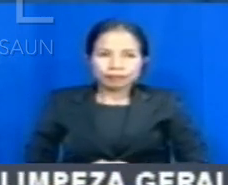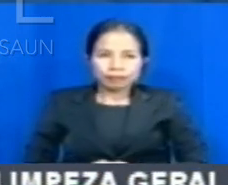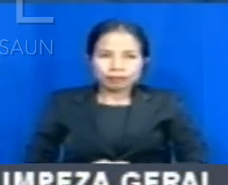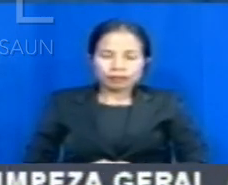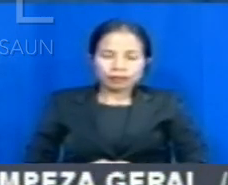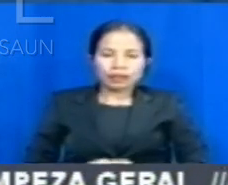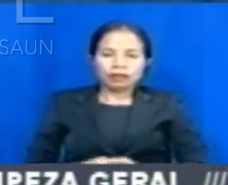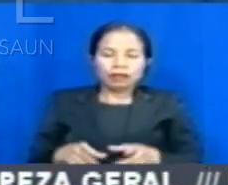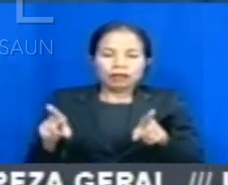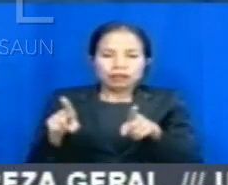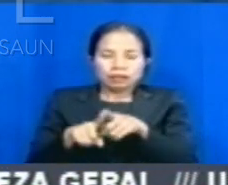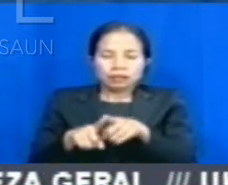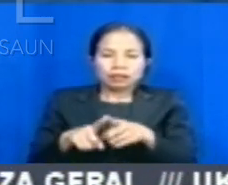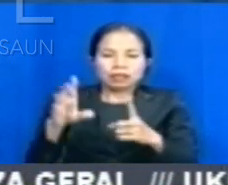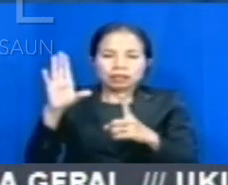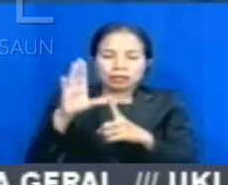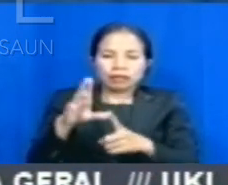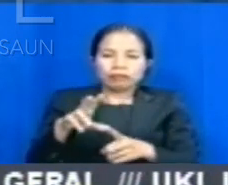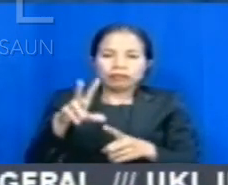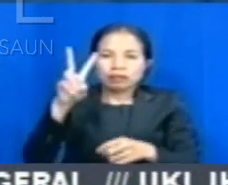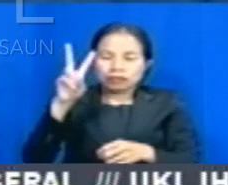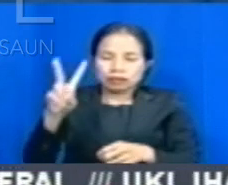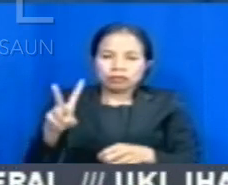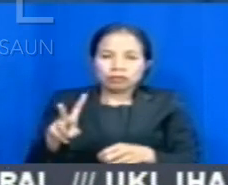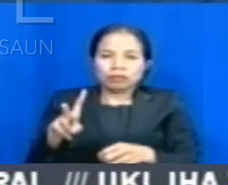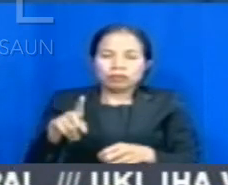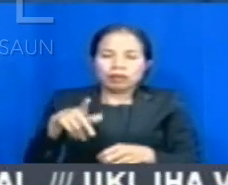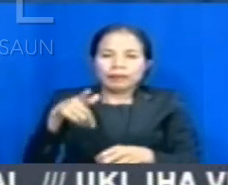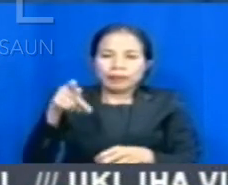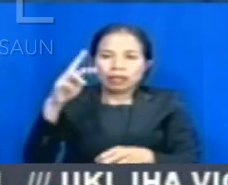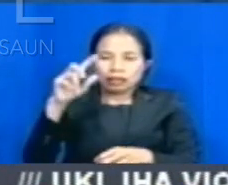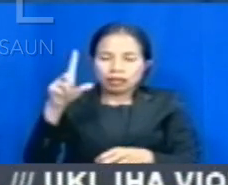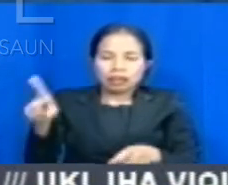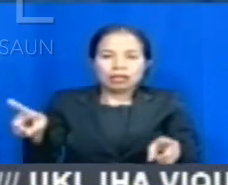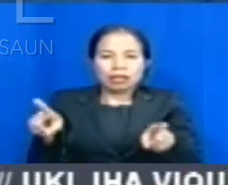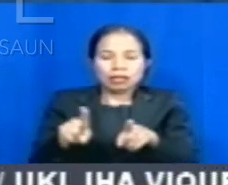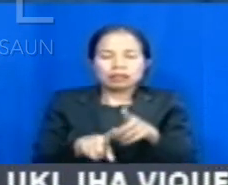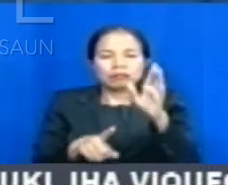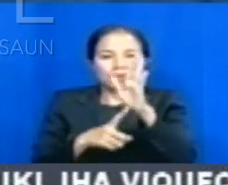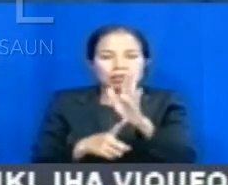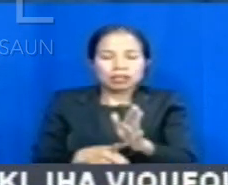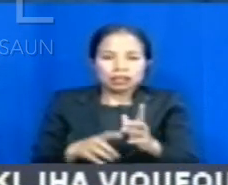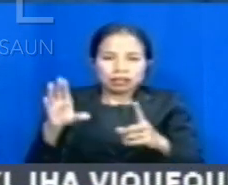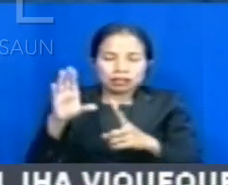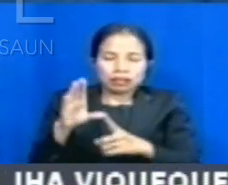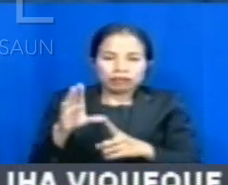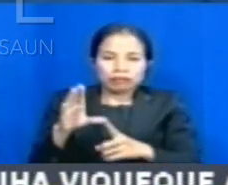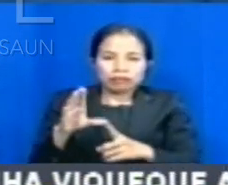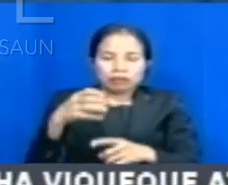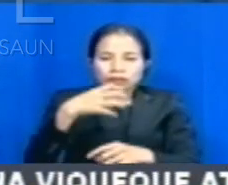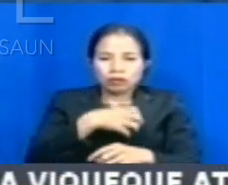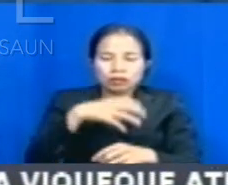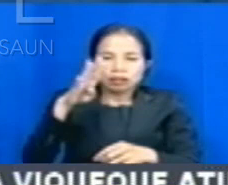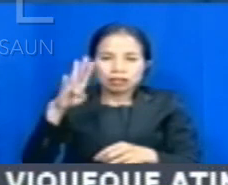segundo o comandante da Pentel, o Cidadão, representamos o esquadro fatigado,